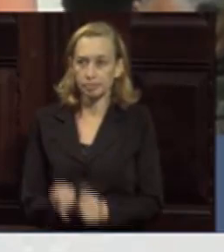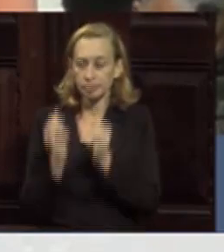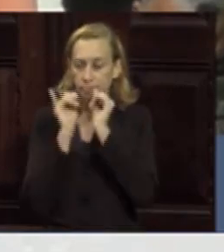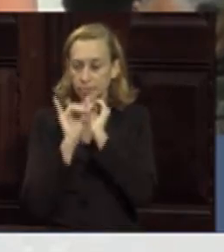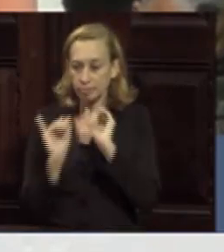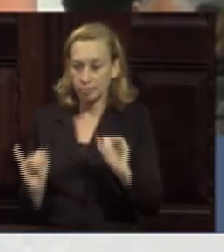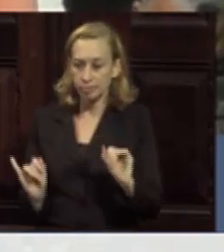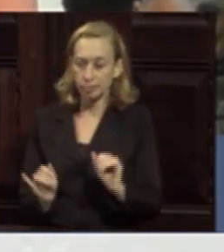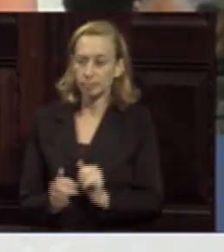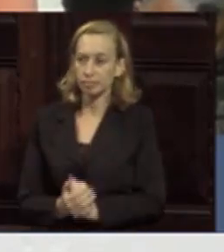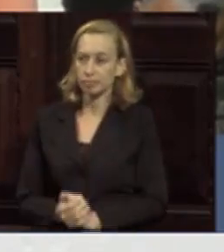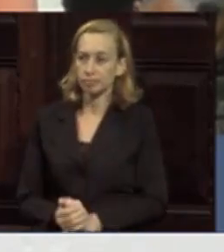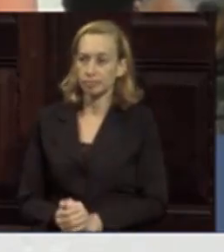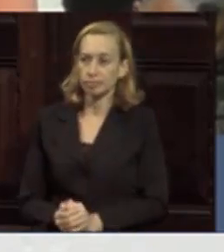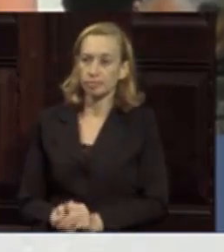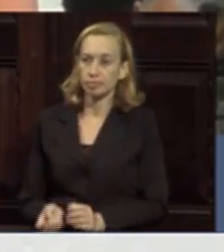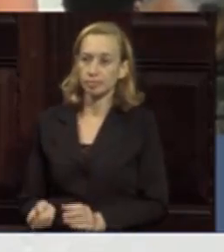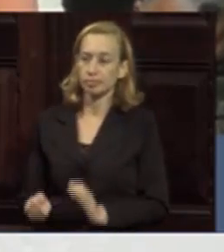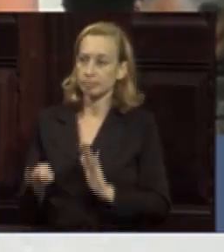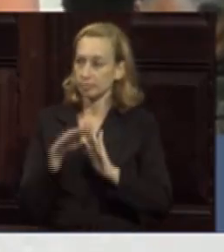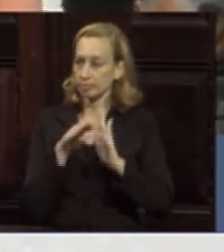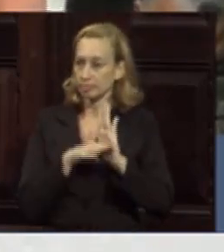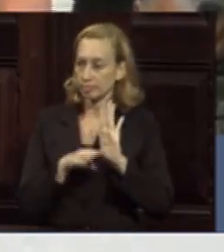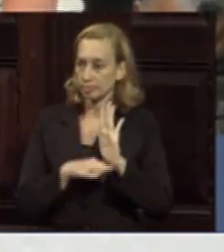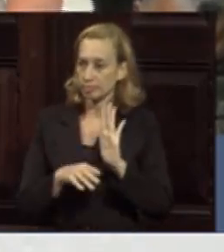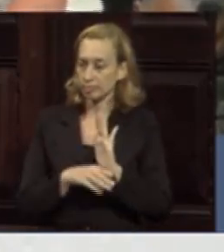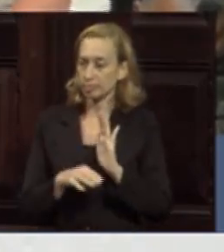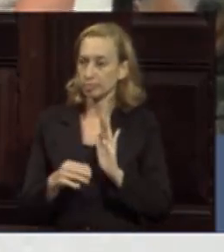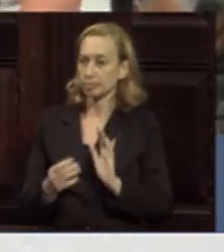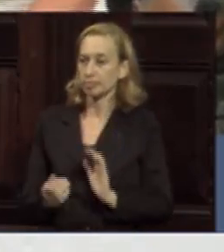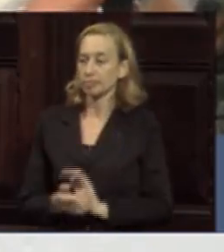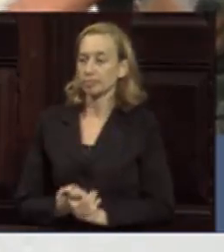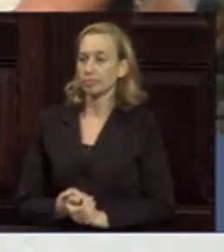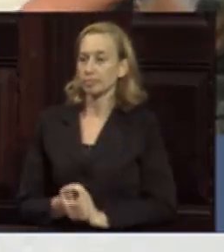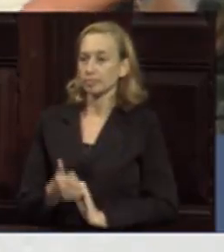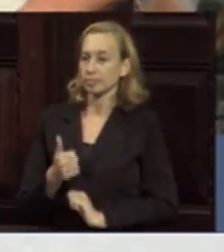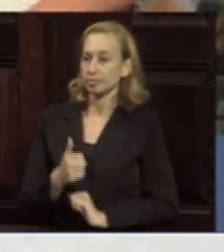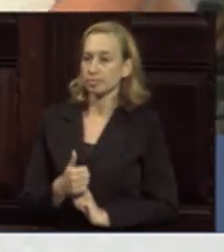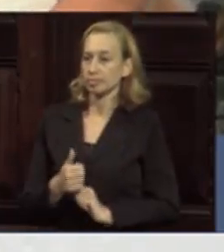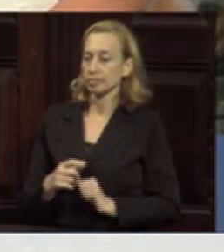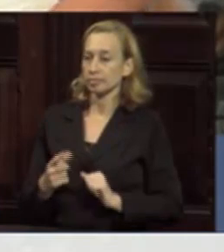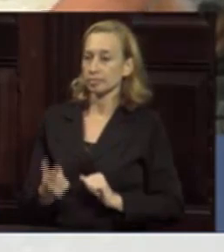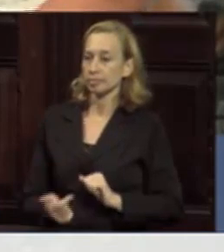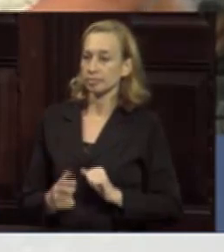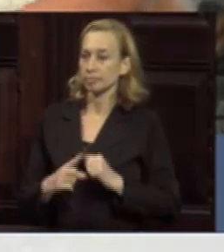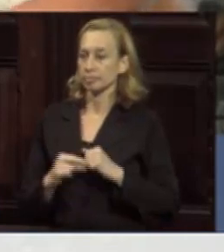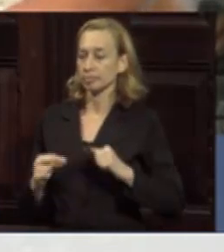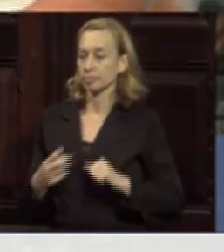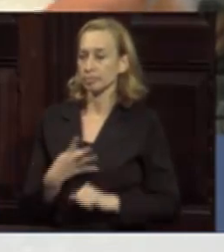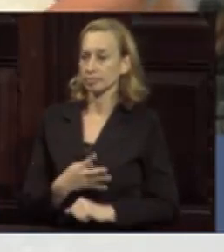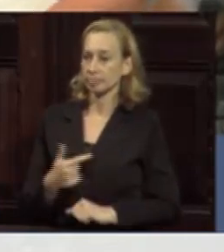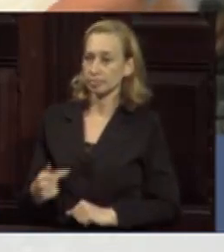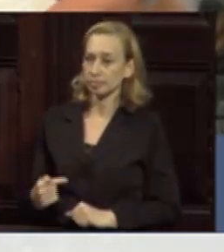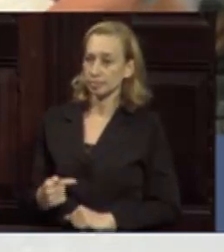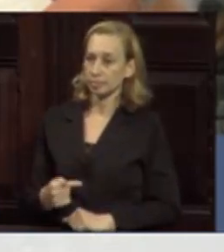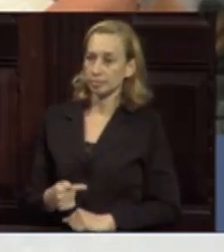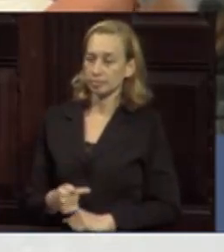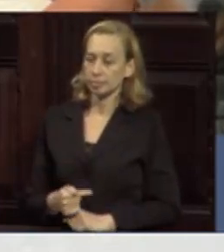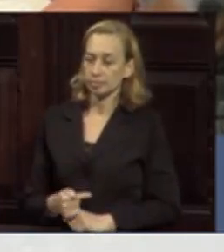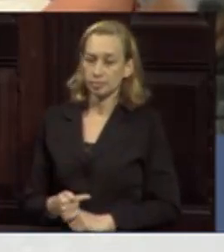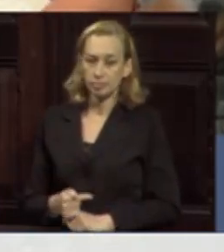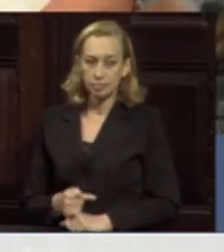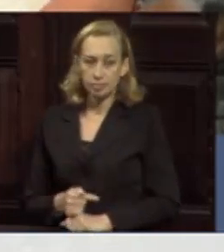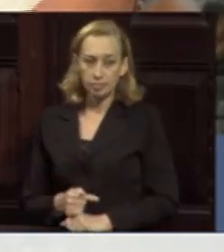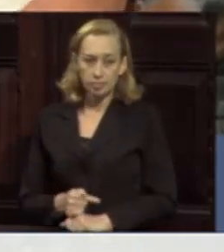Anuncio, incluído na ordem do dia, de acordo com o parágrafo 1º do artigo 47 do Regimento Interno, em